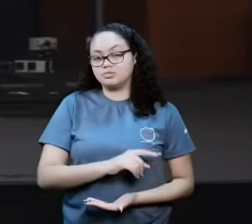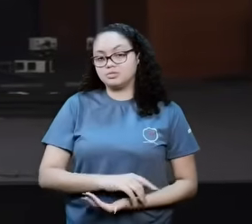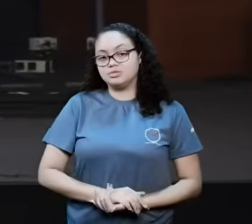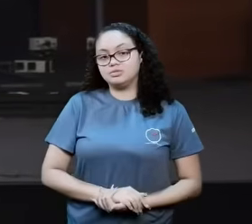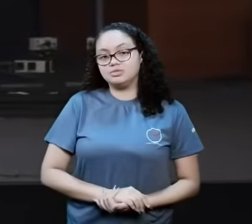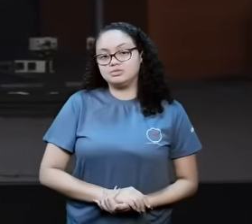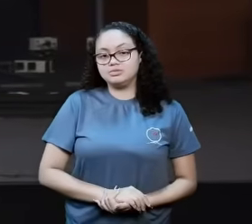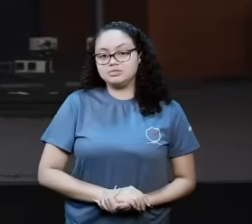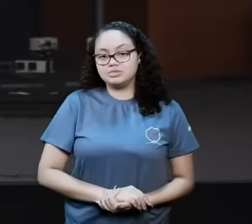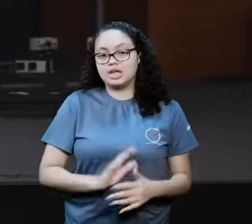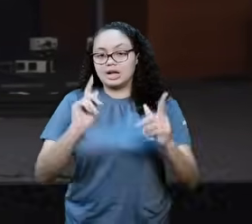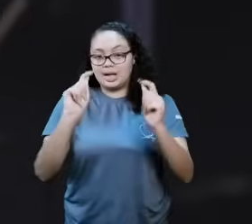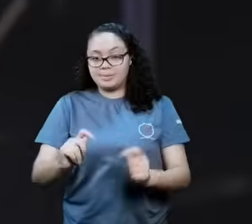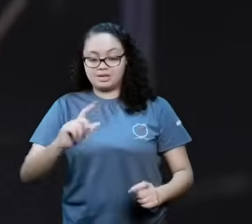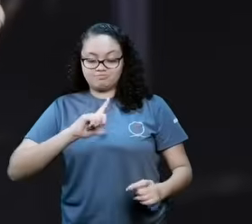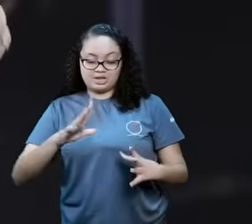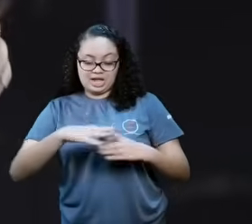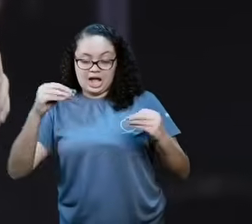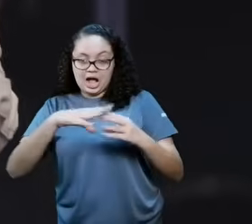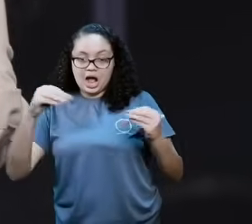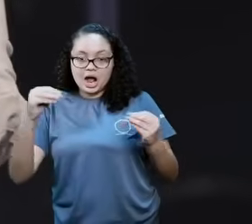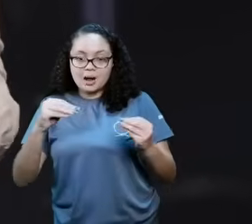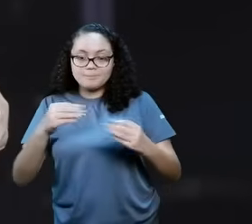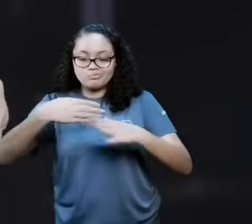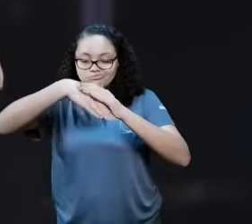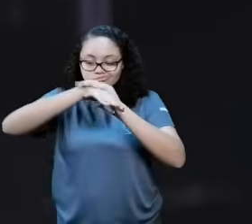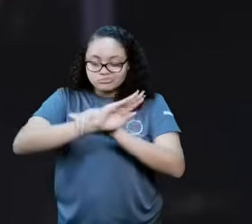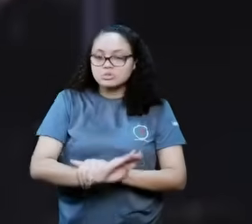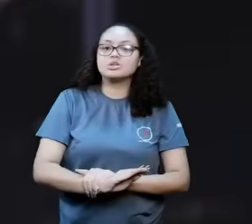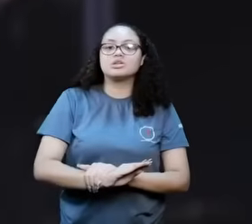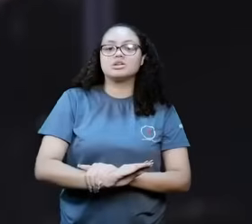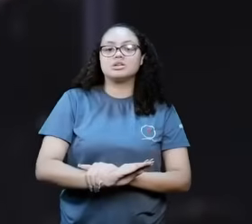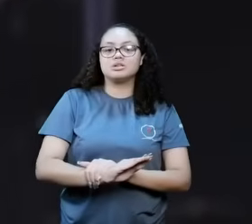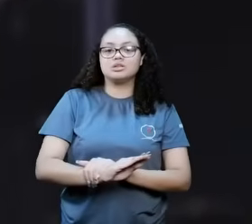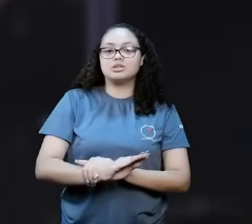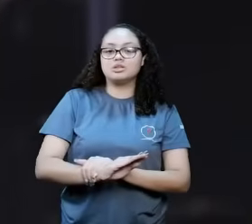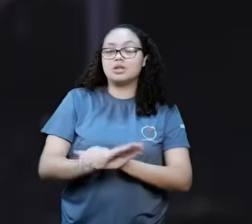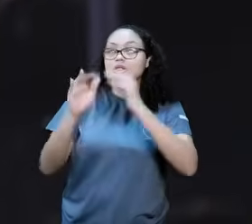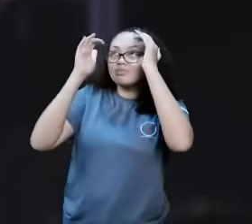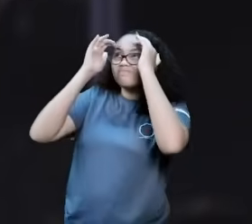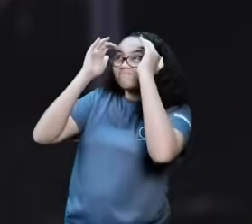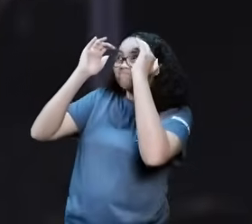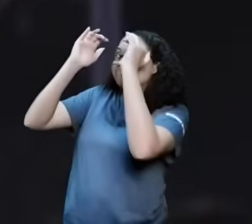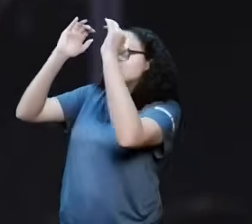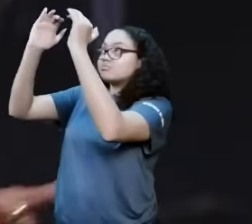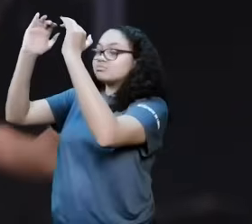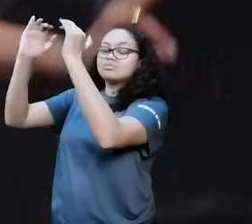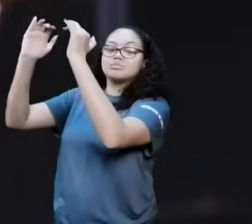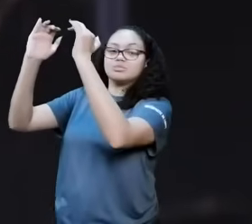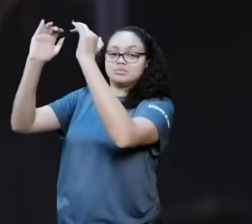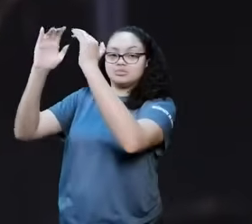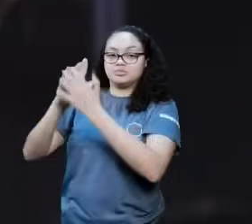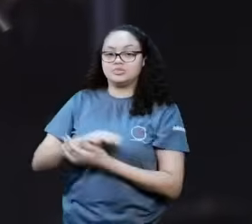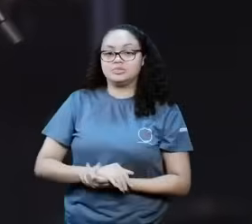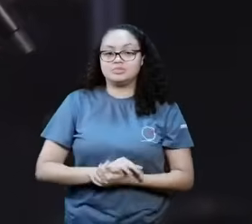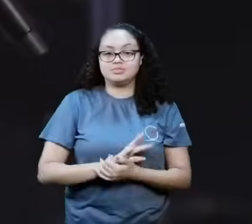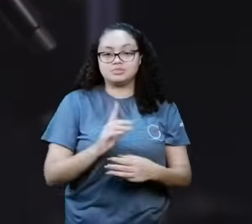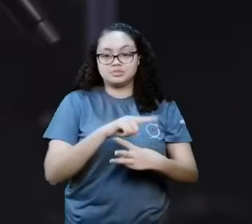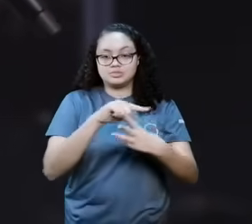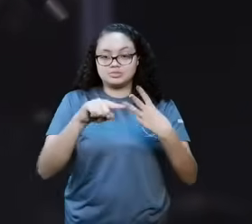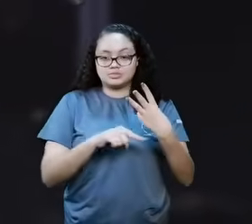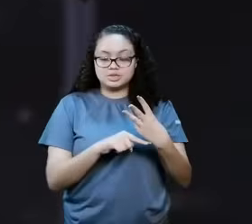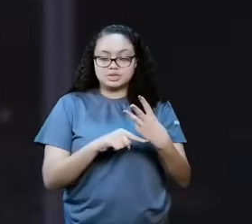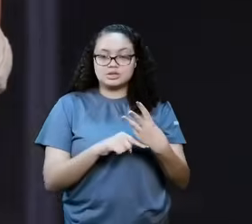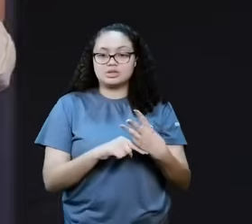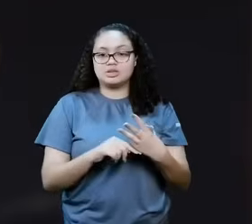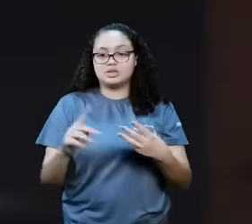É a capacidade que a alma tem, por costume, de estar subordinada ao espírito. A tricotomia do homem é dividida